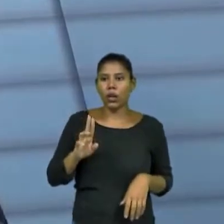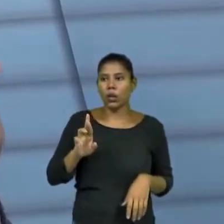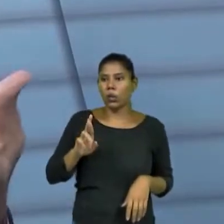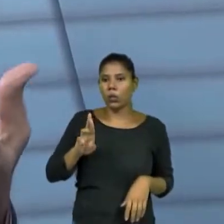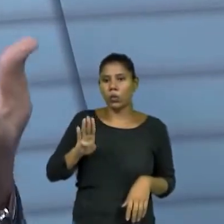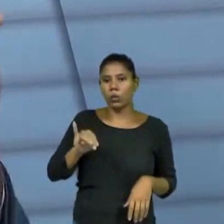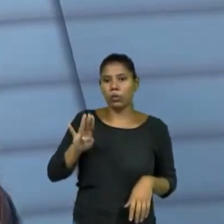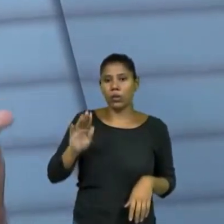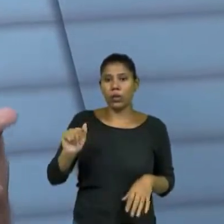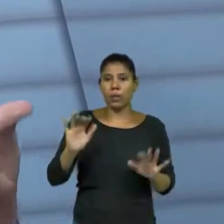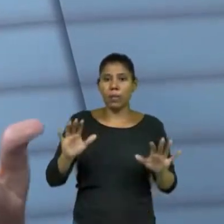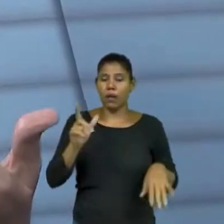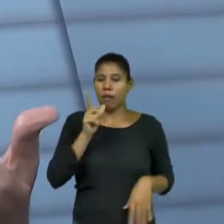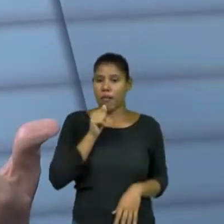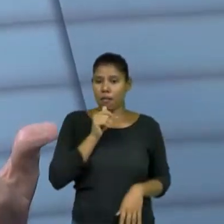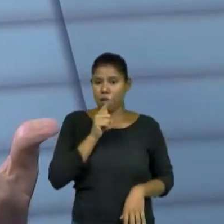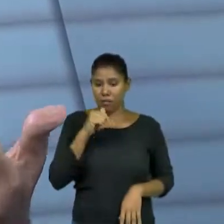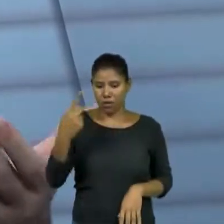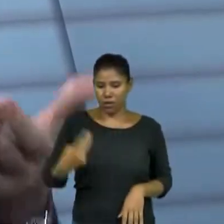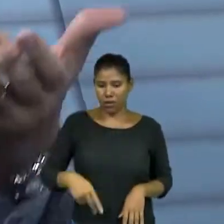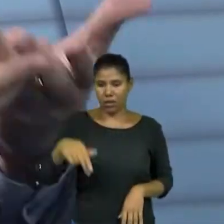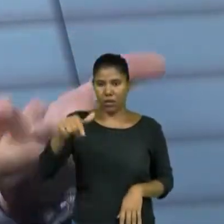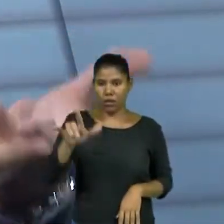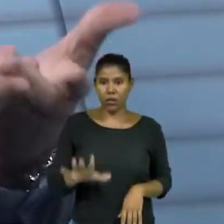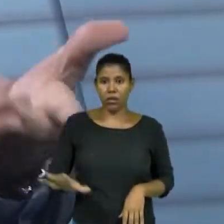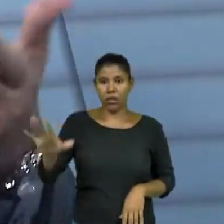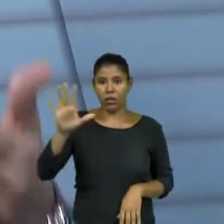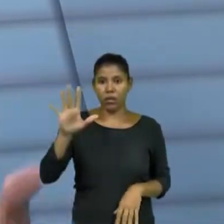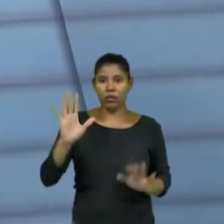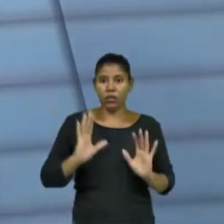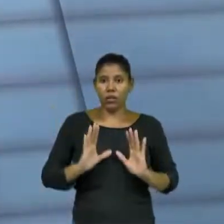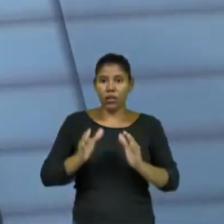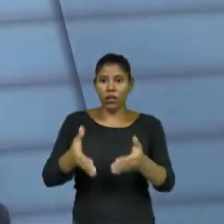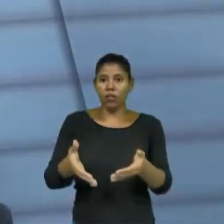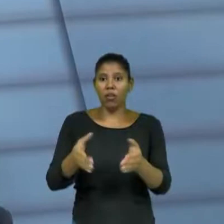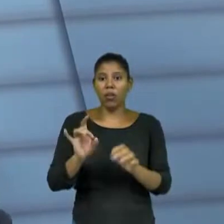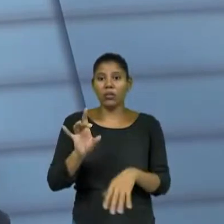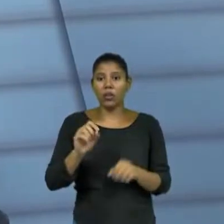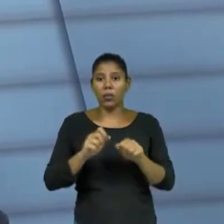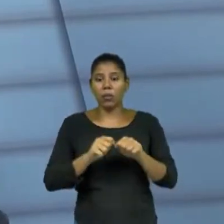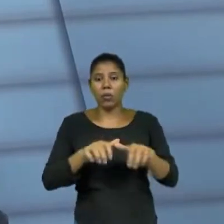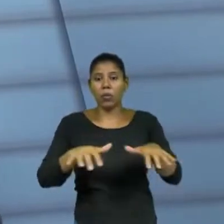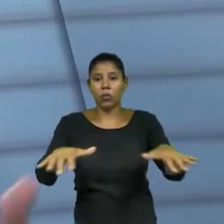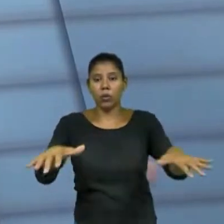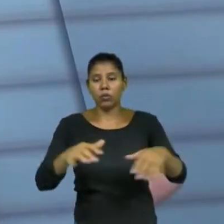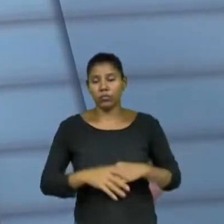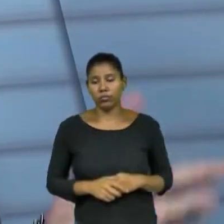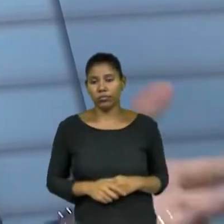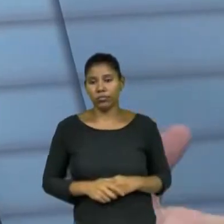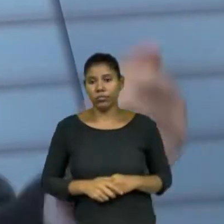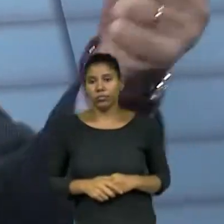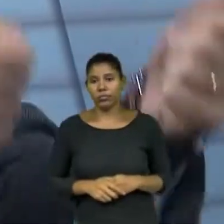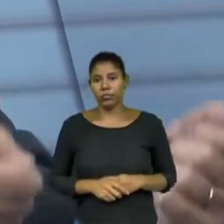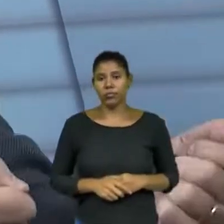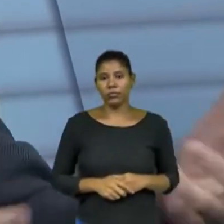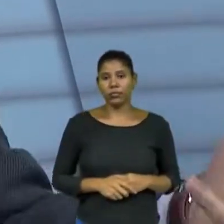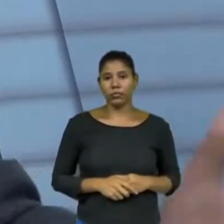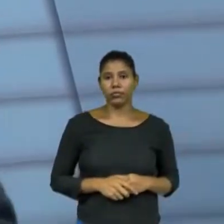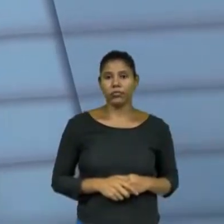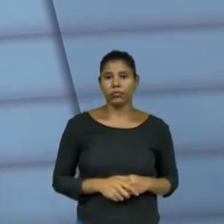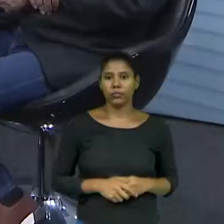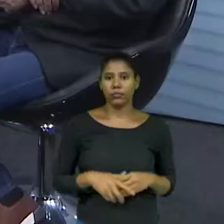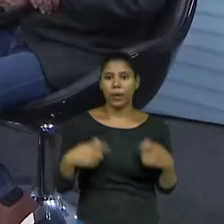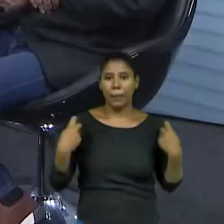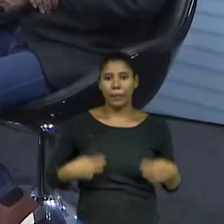a água que é tão cara para nós do Nordeste ficaria direcionada só para o consumo e para a irrigação. Mas isso tem precisa até de decisão